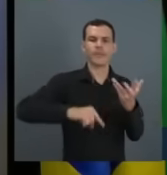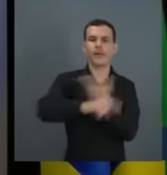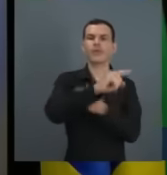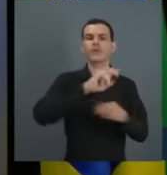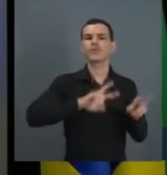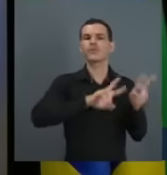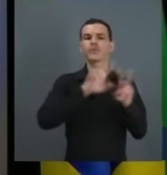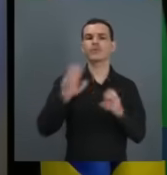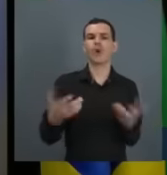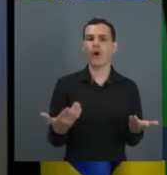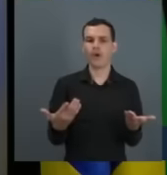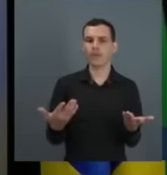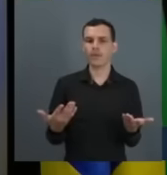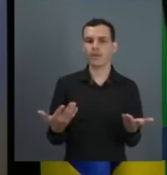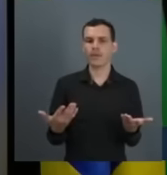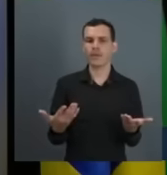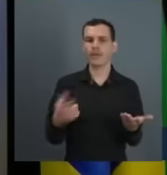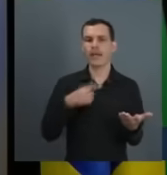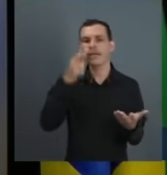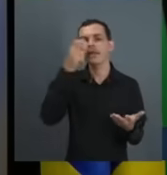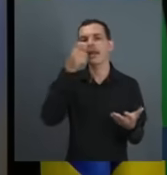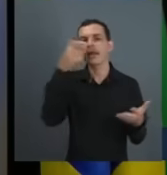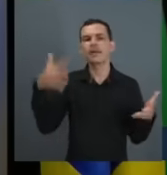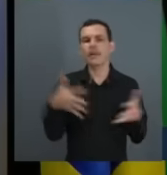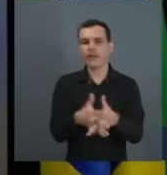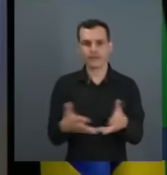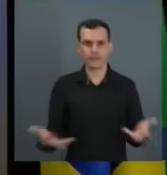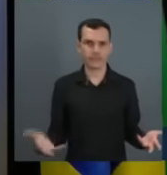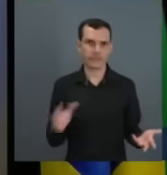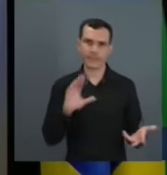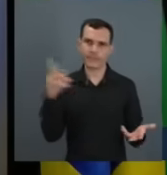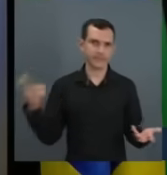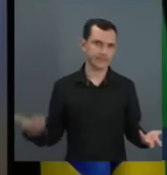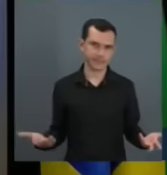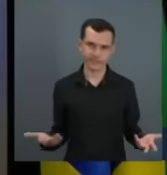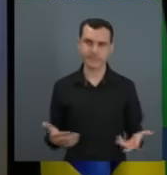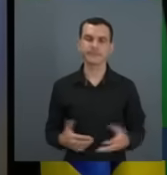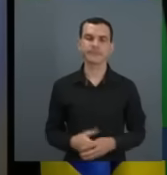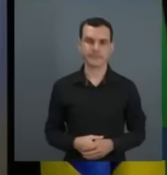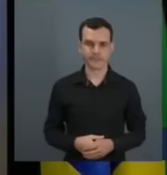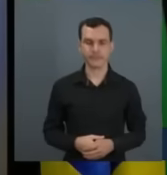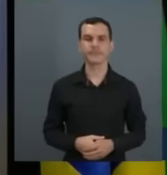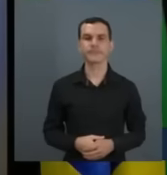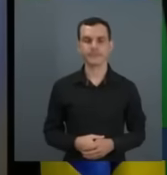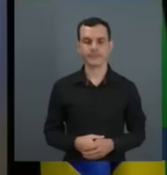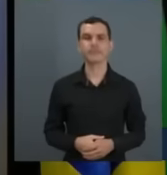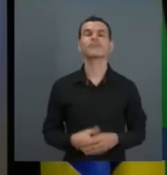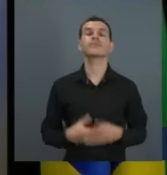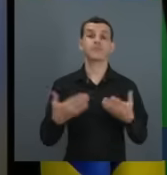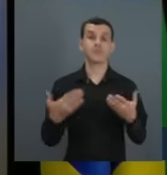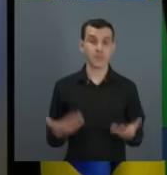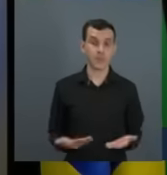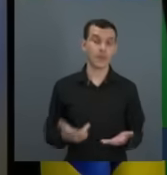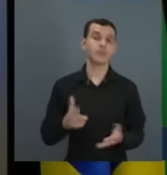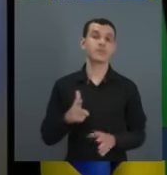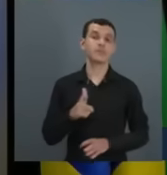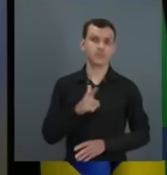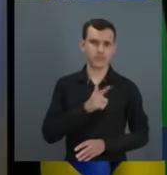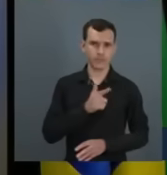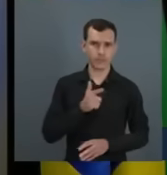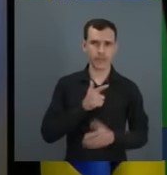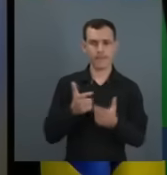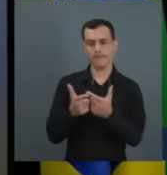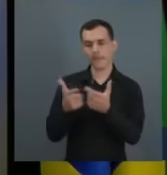correligionário? É conflito de interesse, óbvio. É claro que foi levado em conta pela maioria